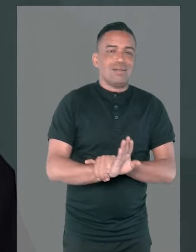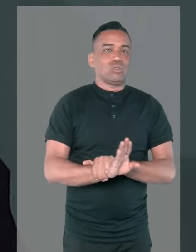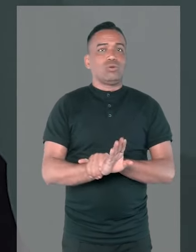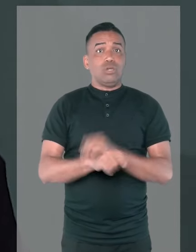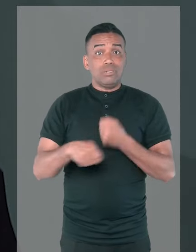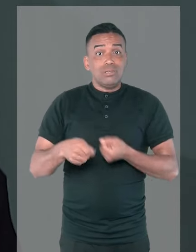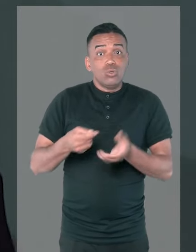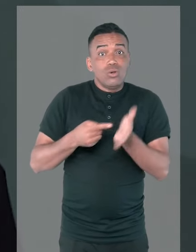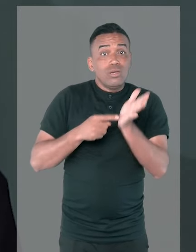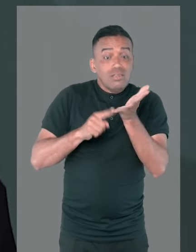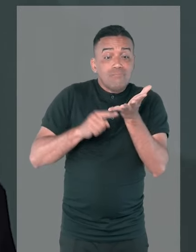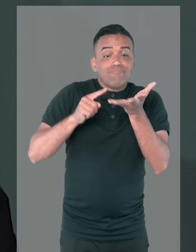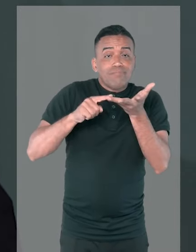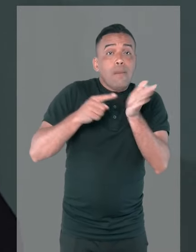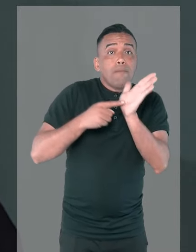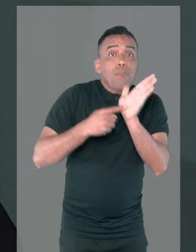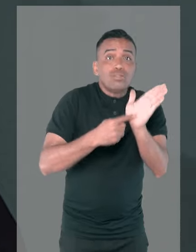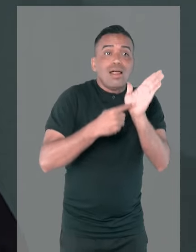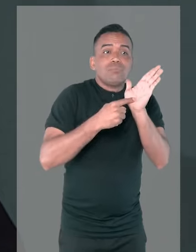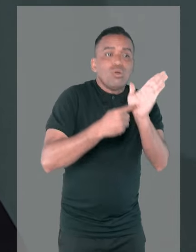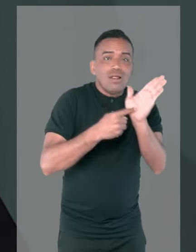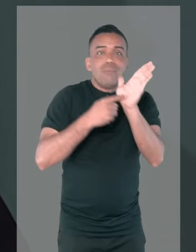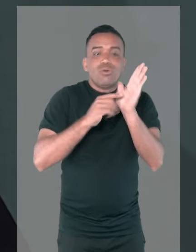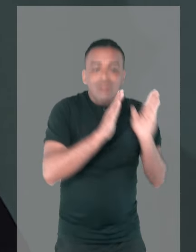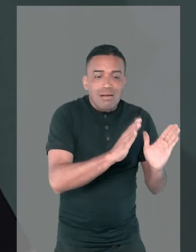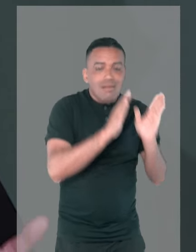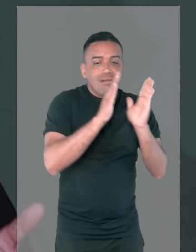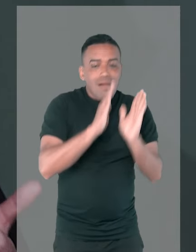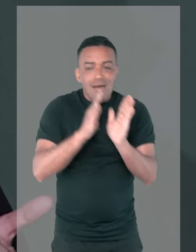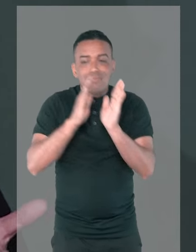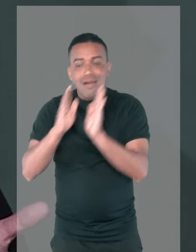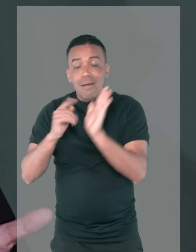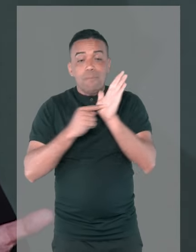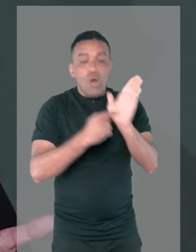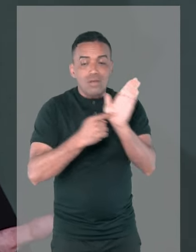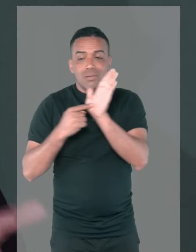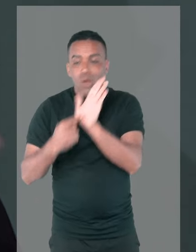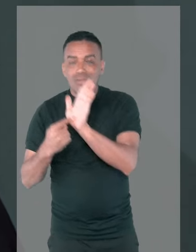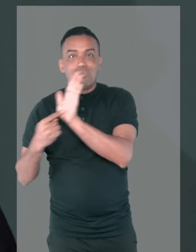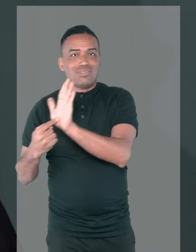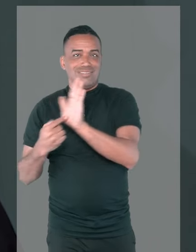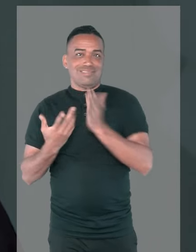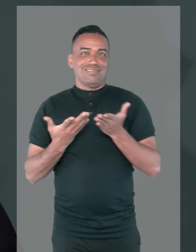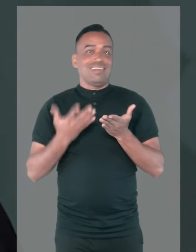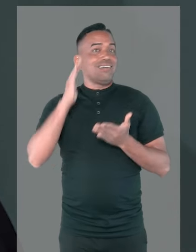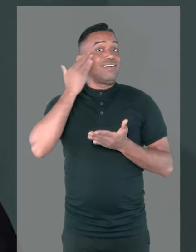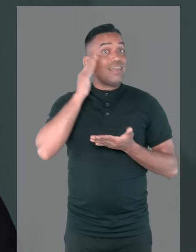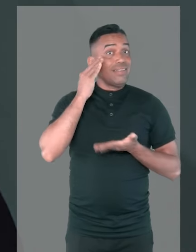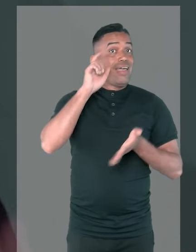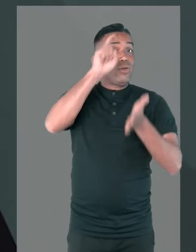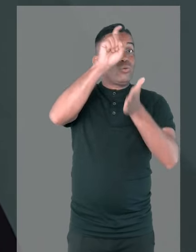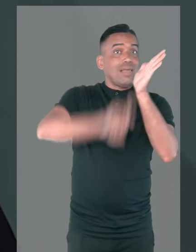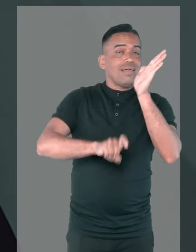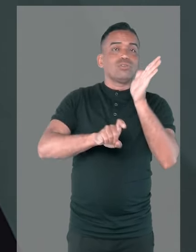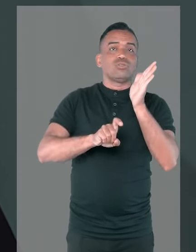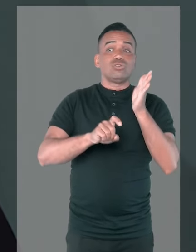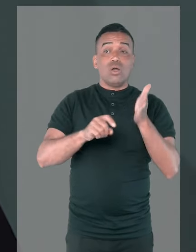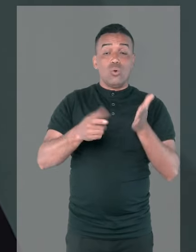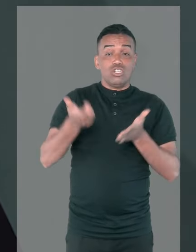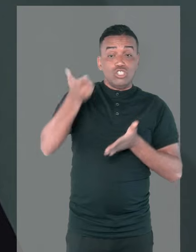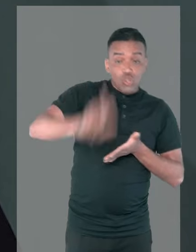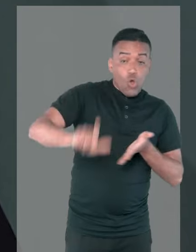ir revelando e entendendo esse texto. Agora, como eu disse, para mim, a reescrita é um processo muito